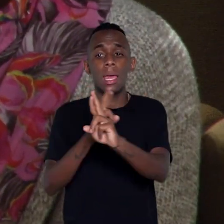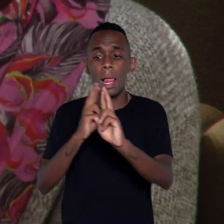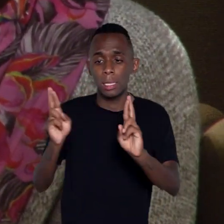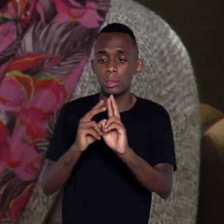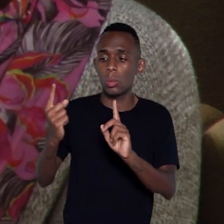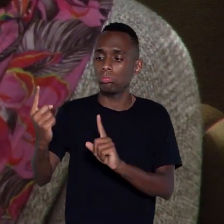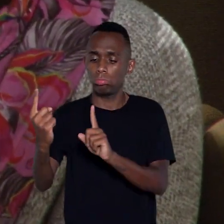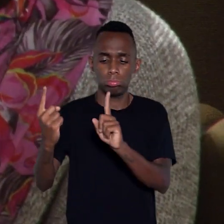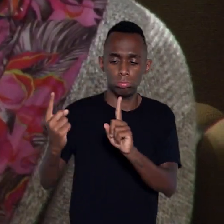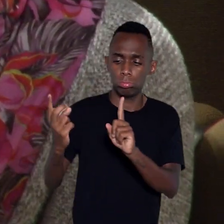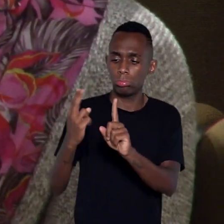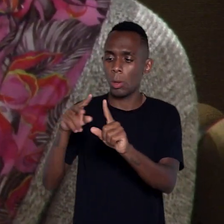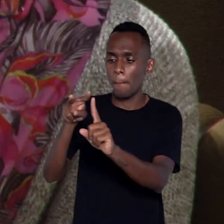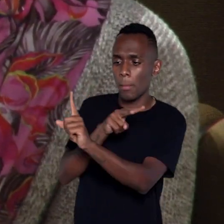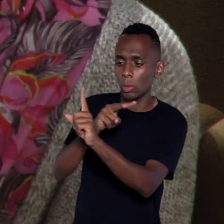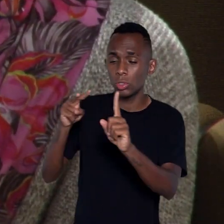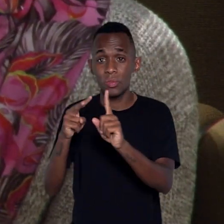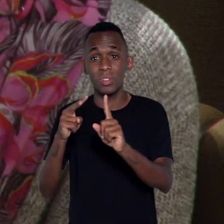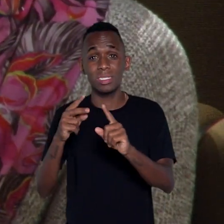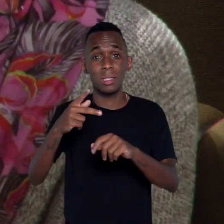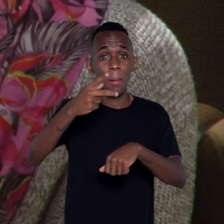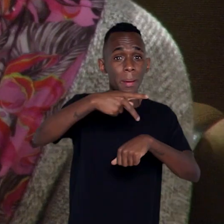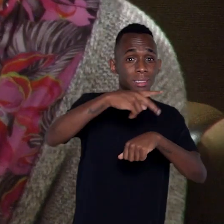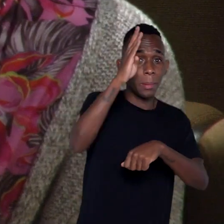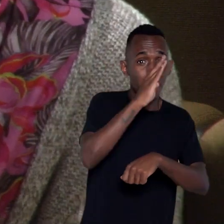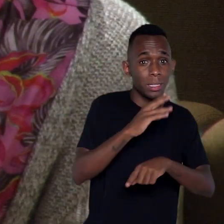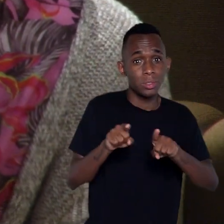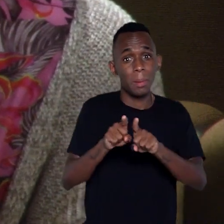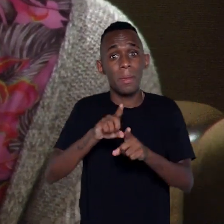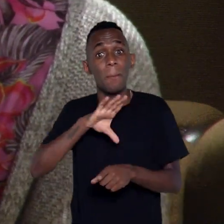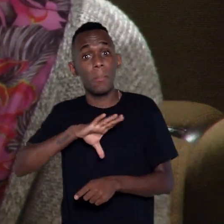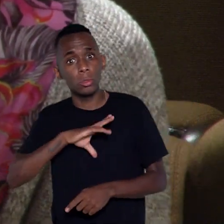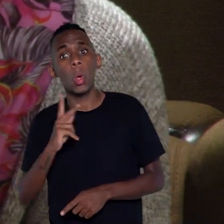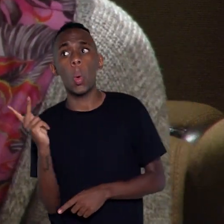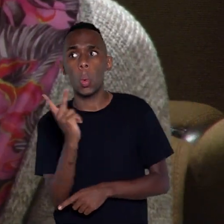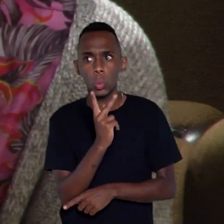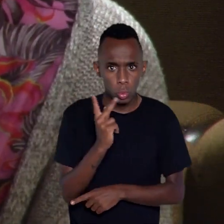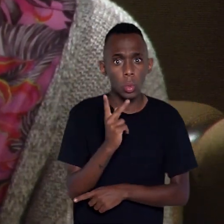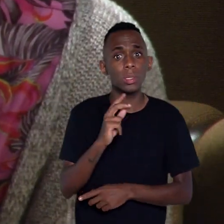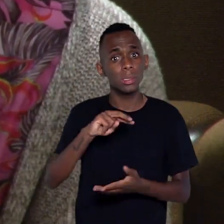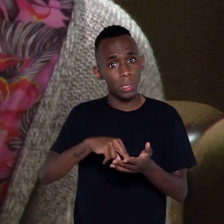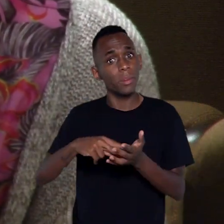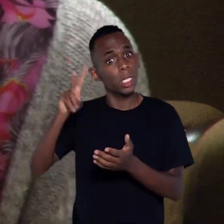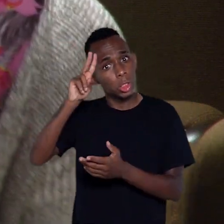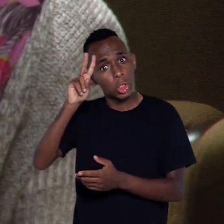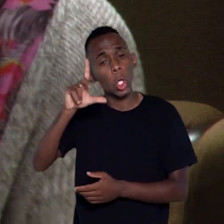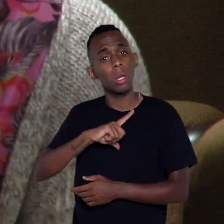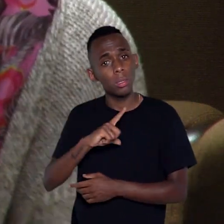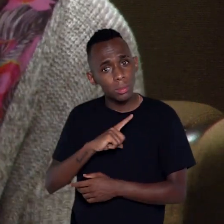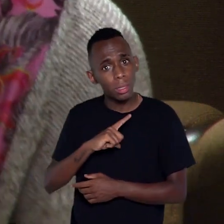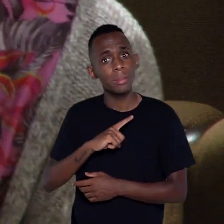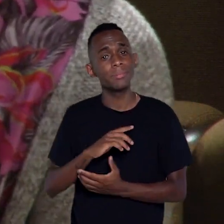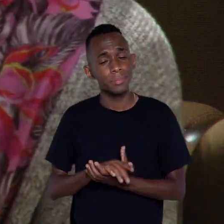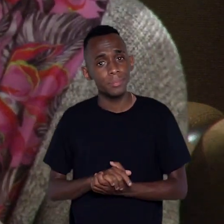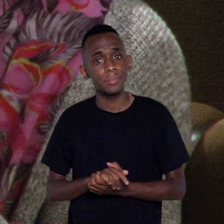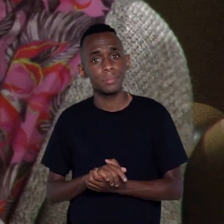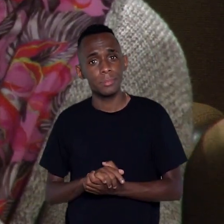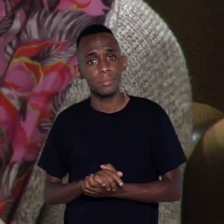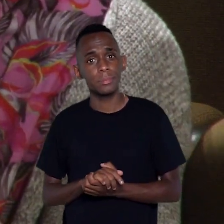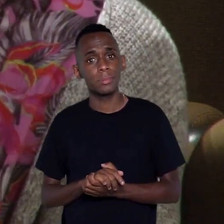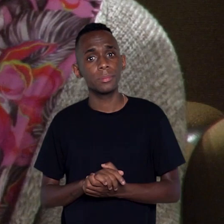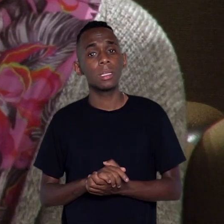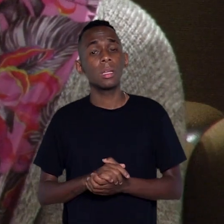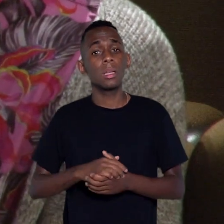do outro, entendendo o Brasil e Portugal como personagens, vamos dizer de modo geral, como personas,